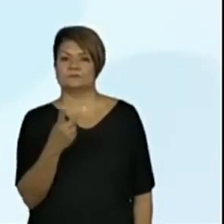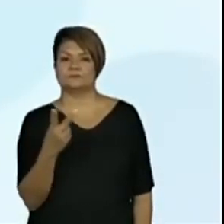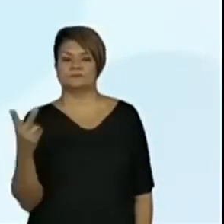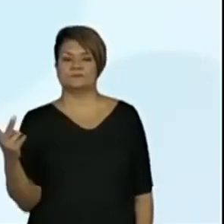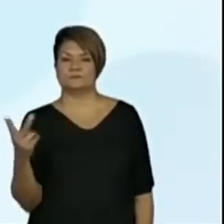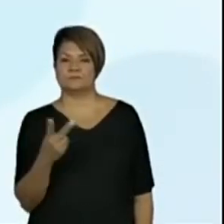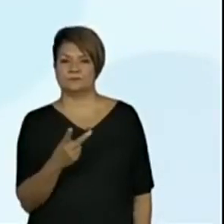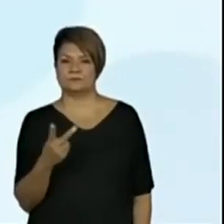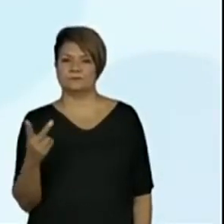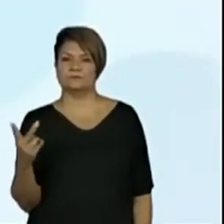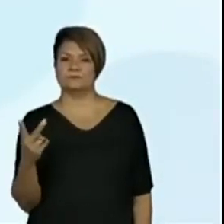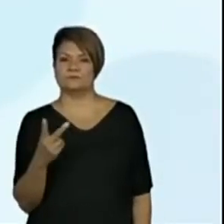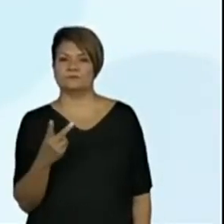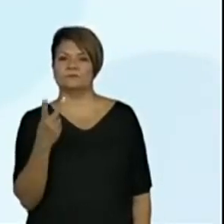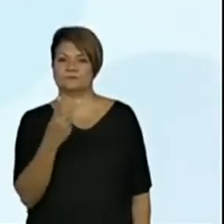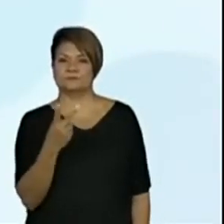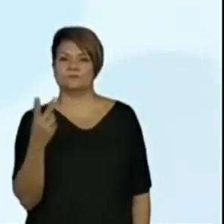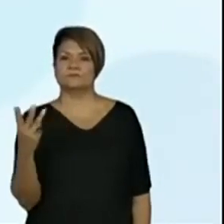22,